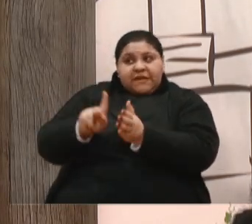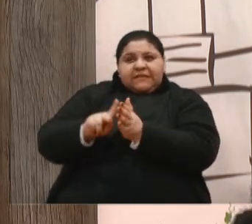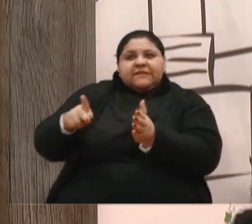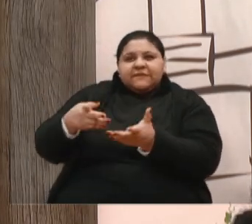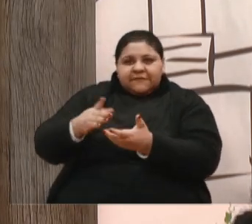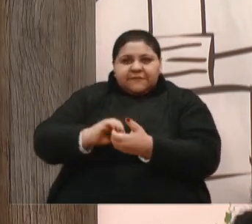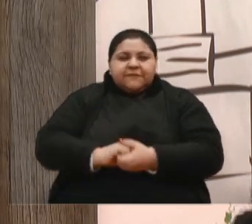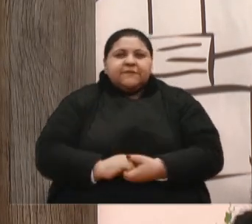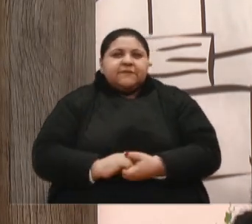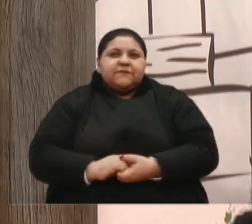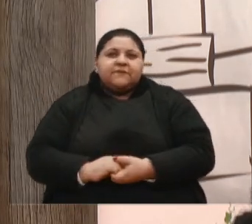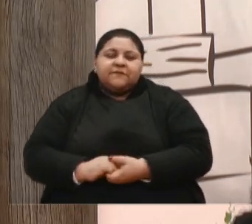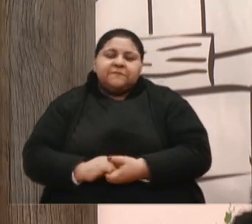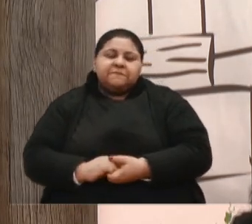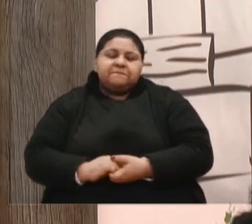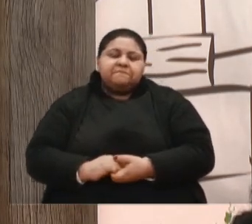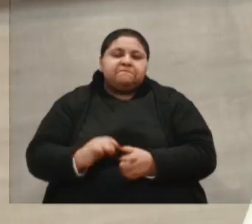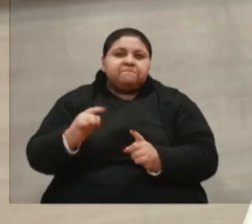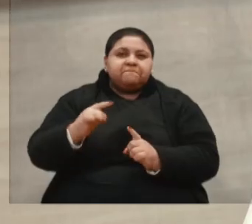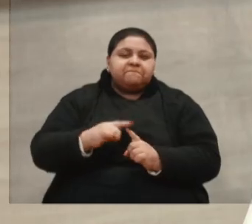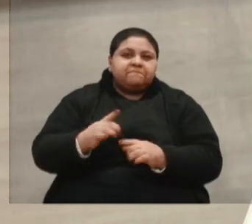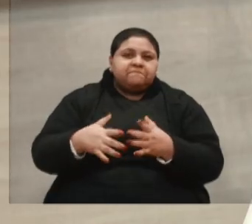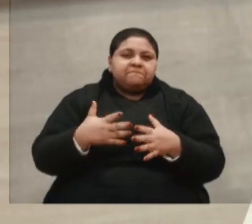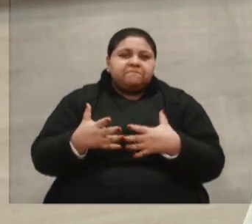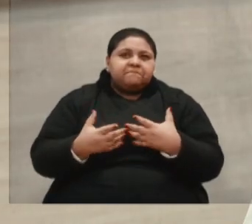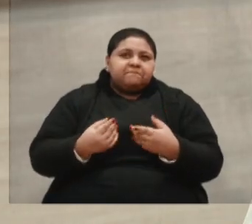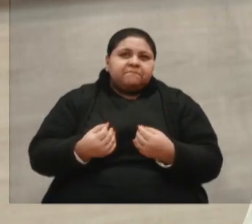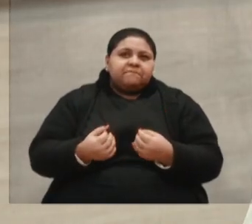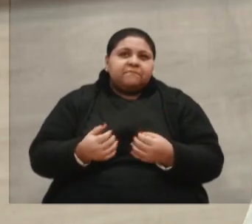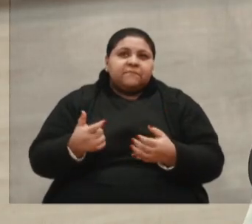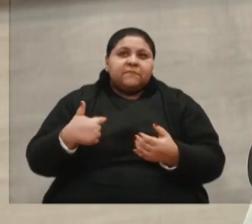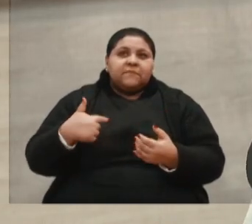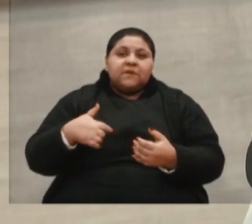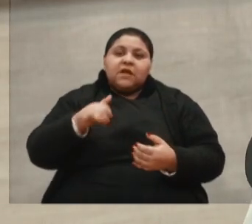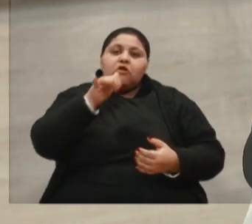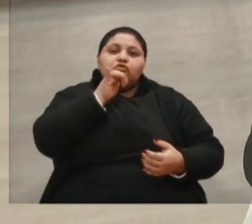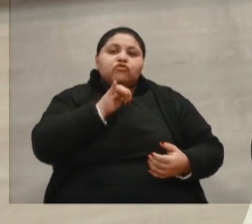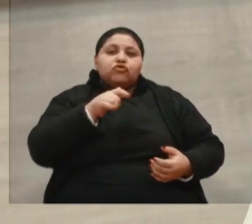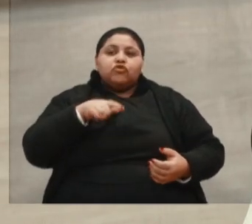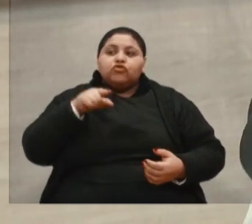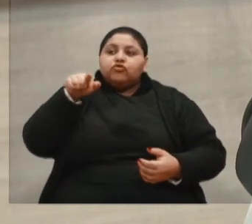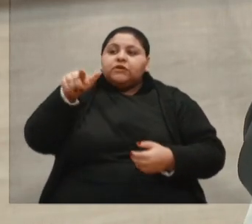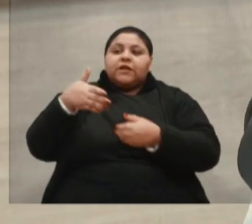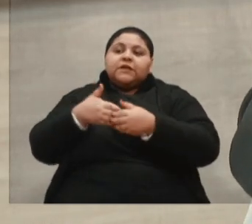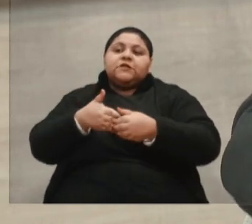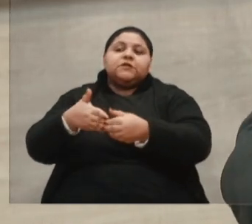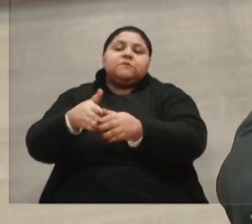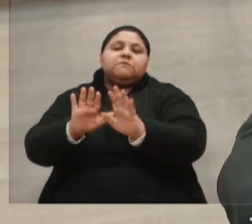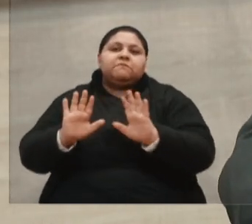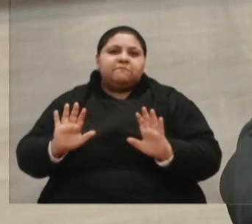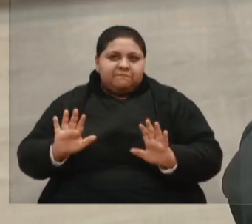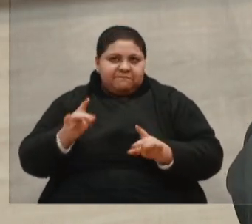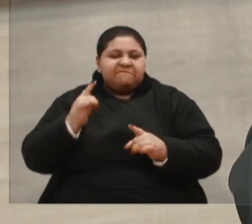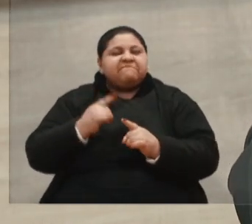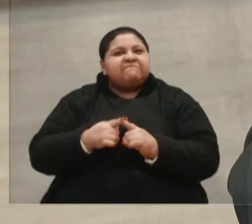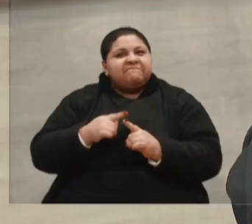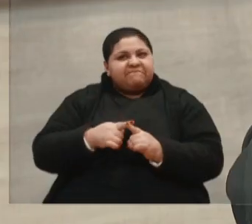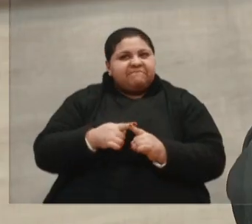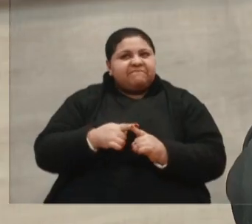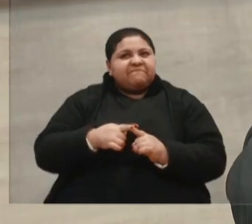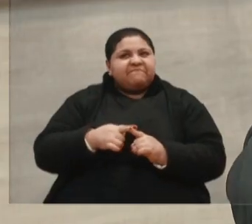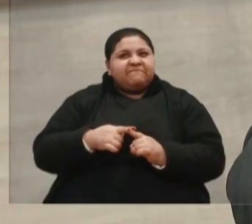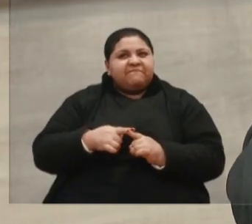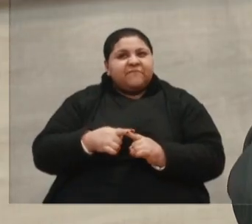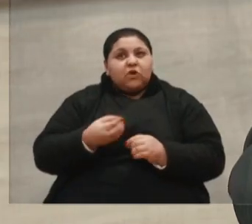só experiência própria, né? Sim, tipo aquela coisa assim... eu sou o exemplo, tu tens que chegar até mim. E